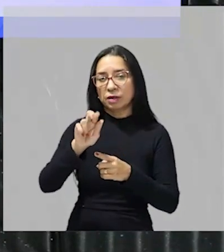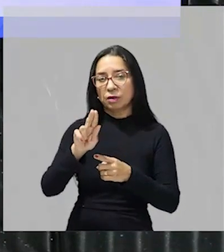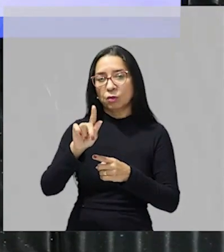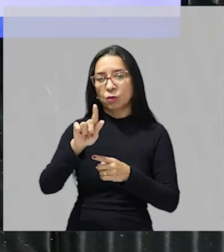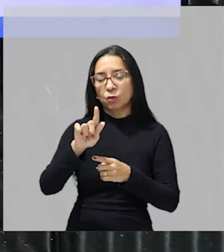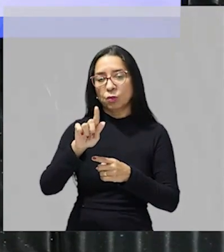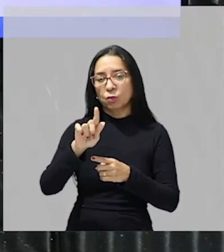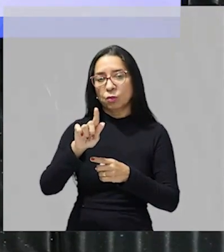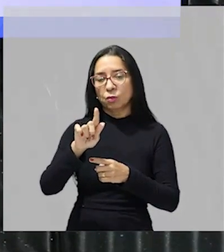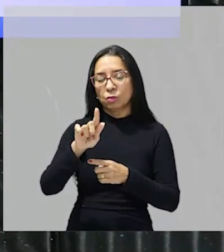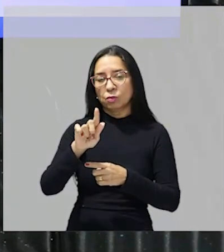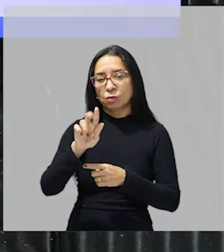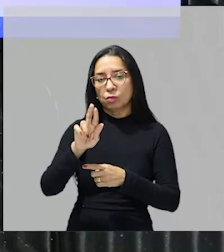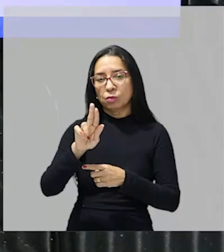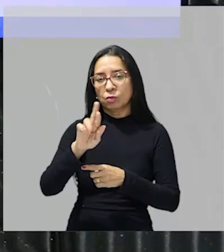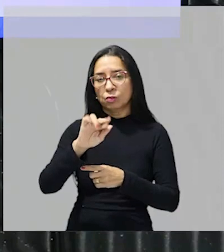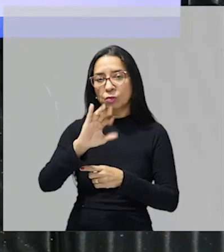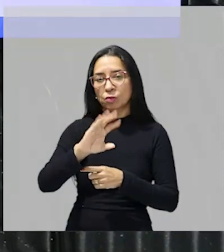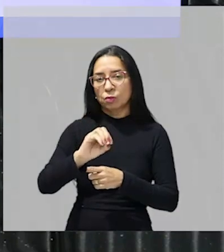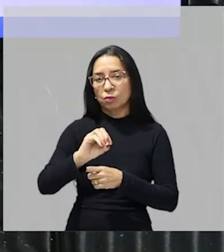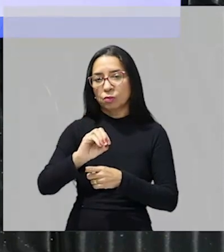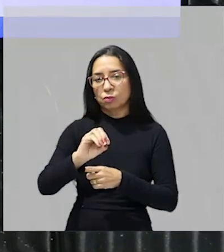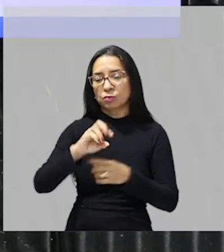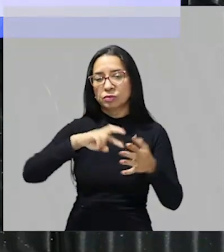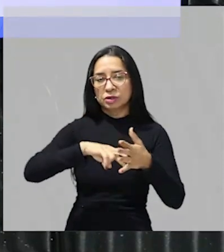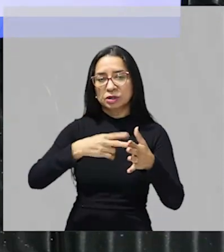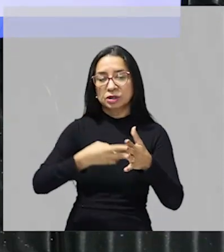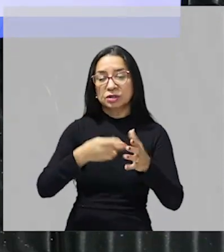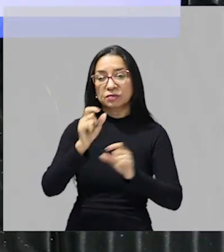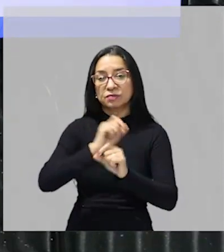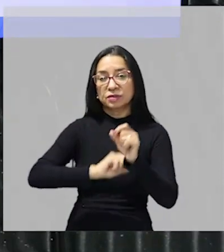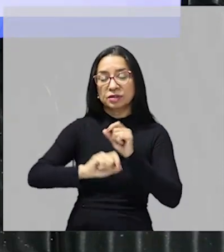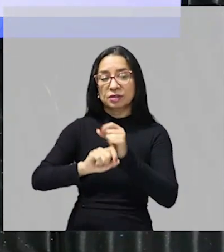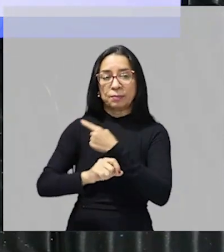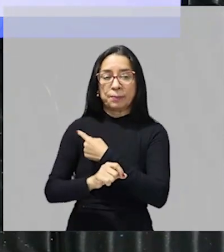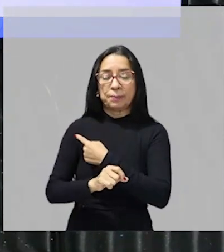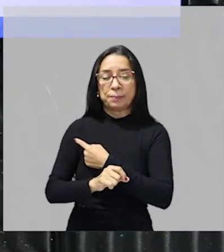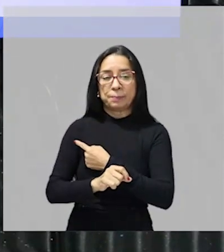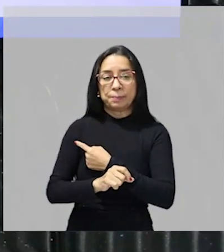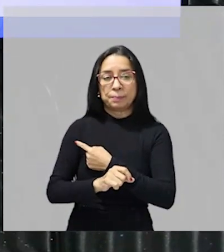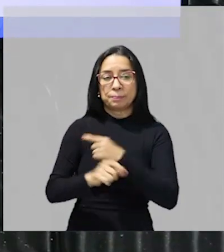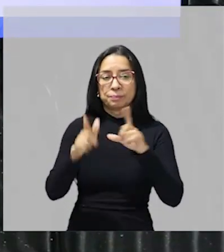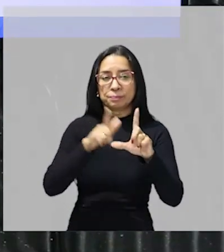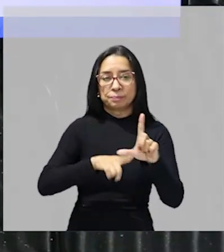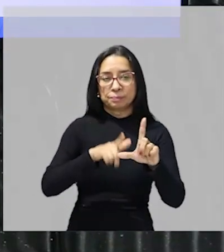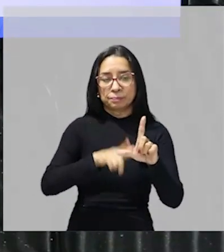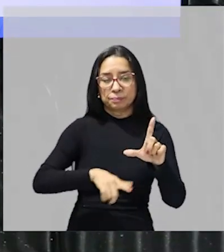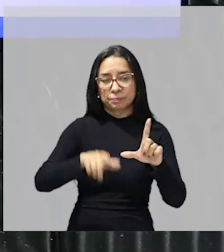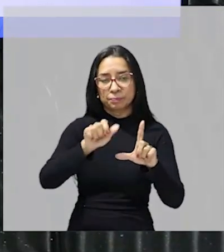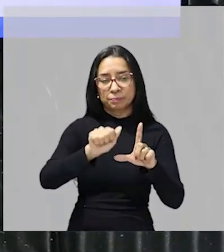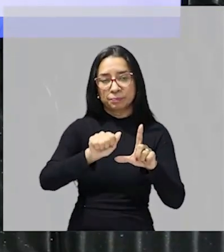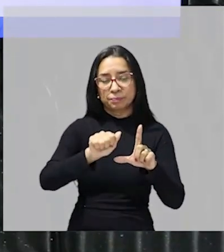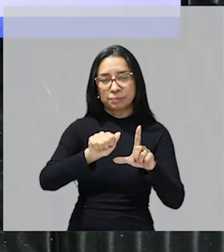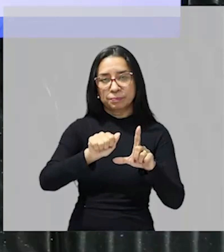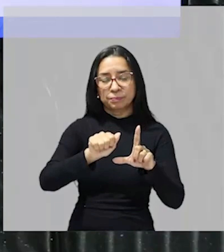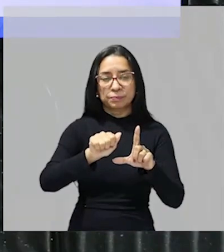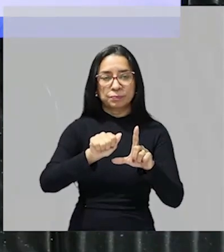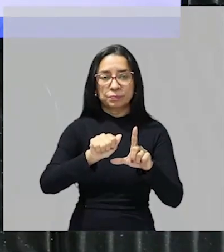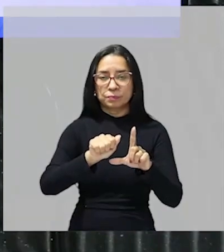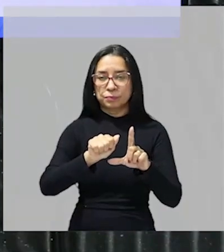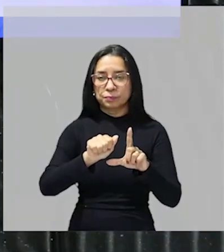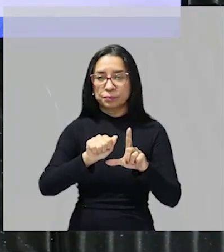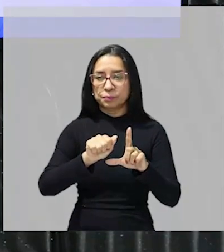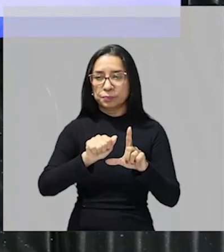augúrio aciago remete ao ou remete a relação mística que se